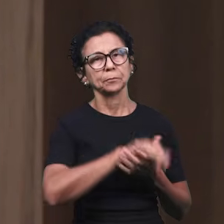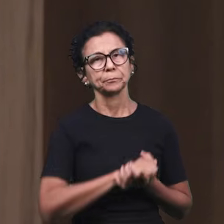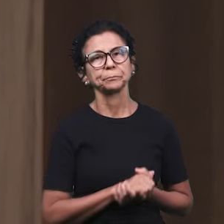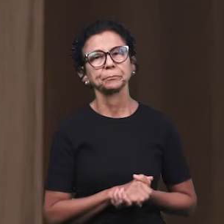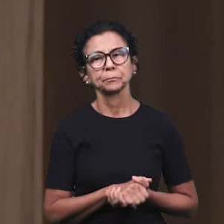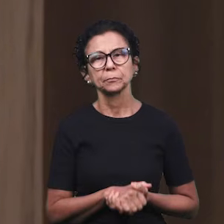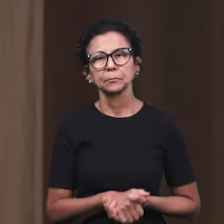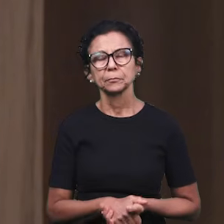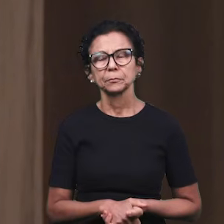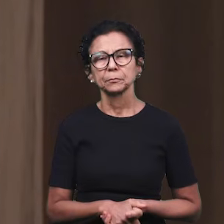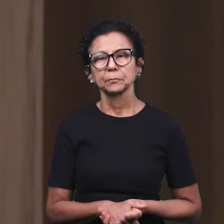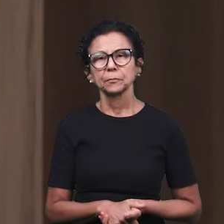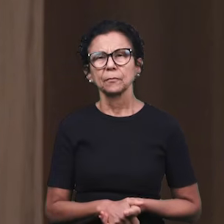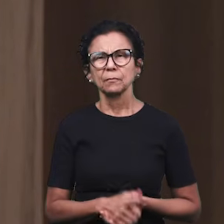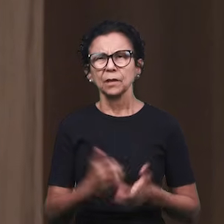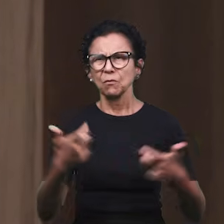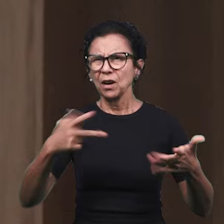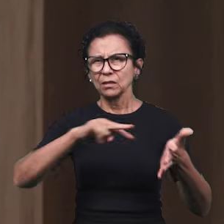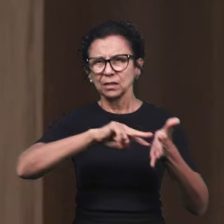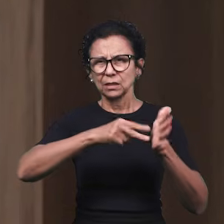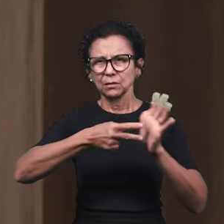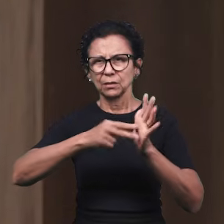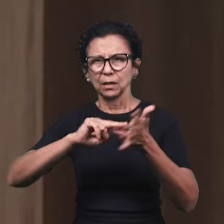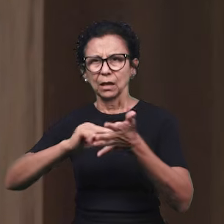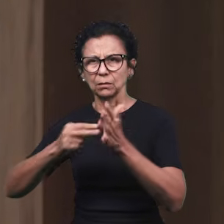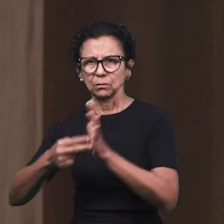é detalhista, né?